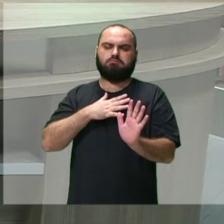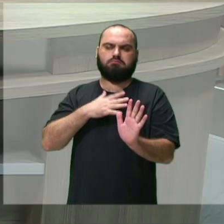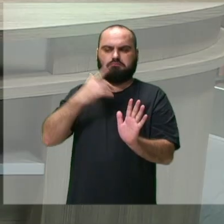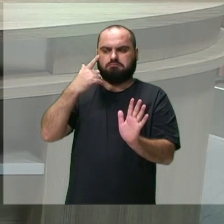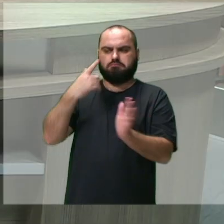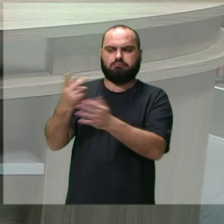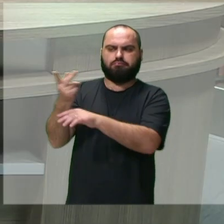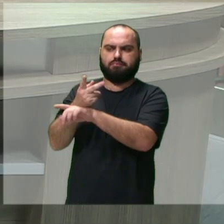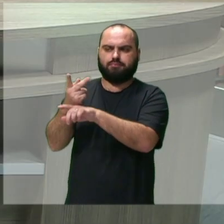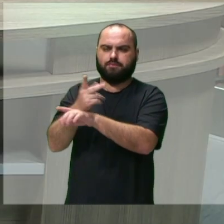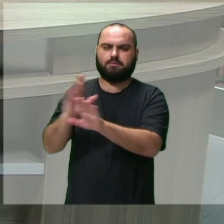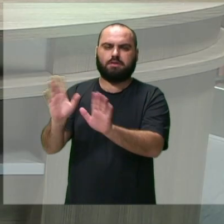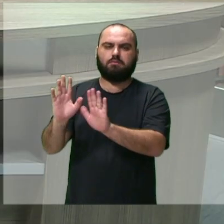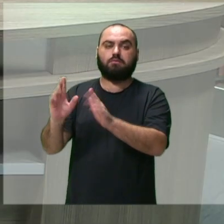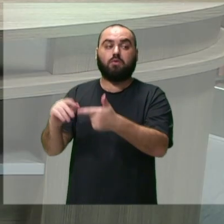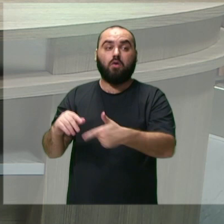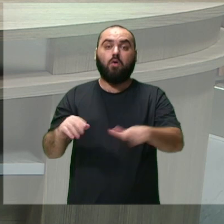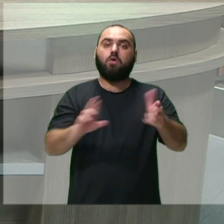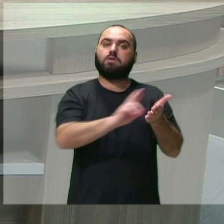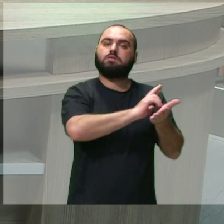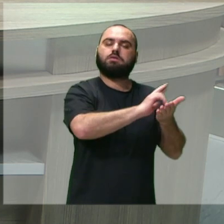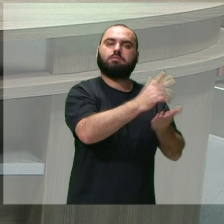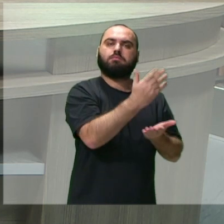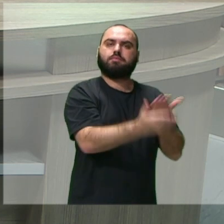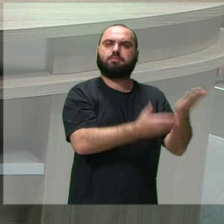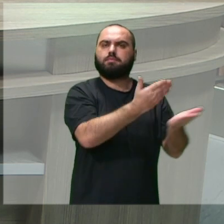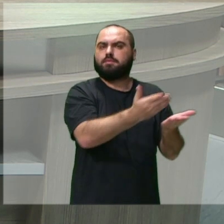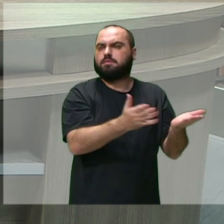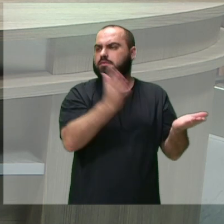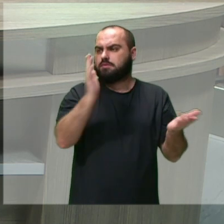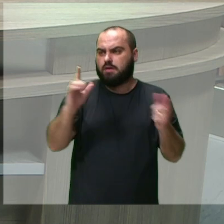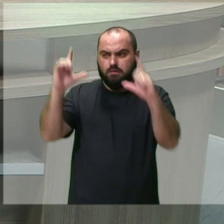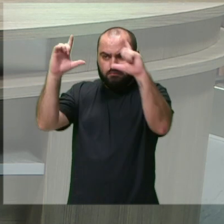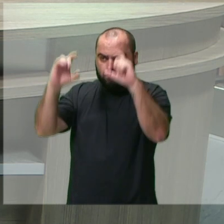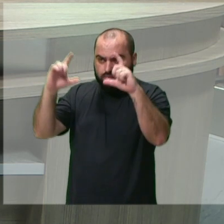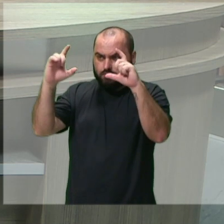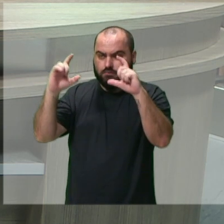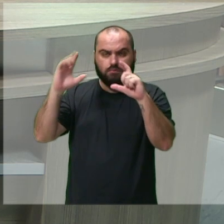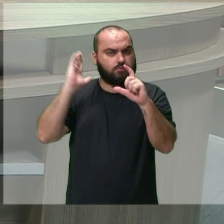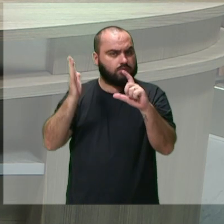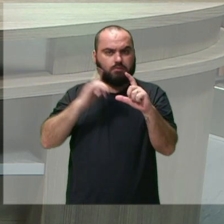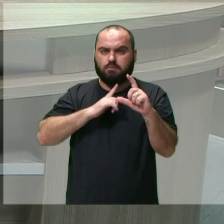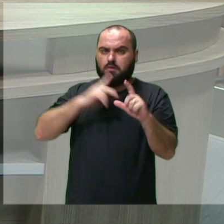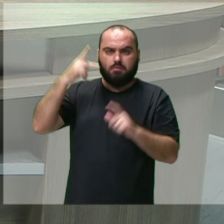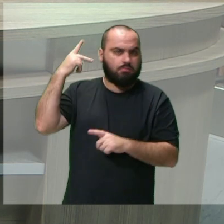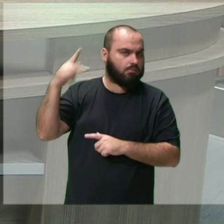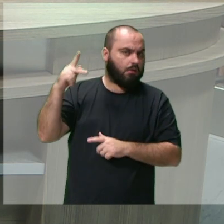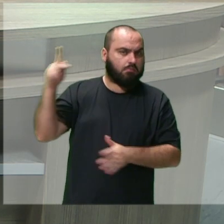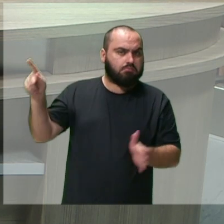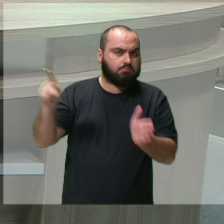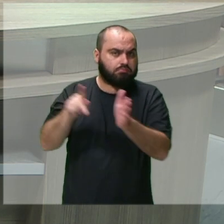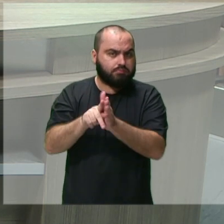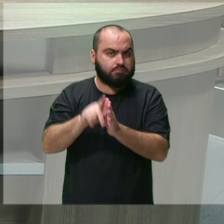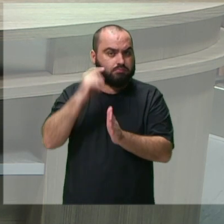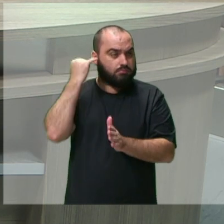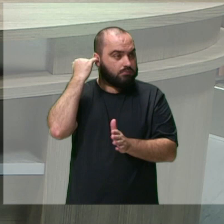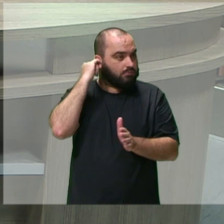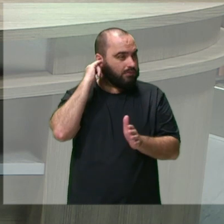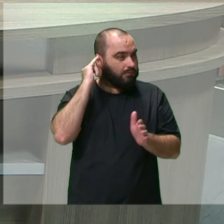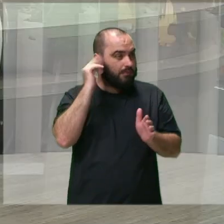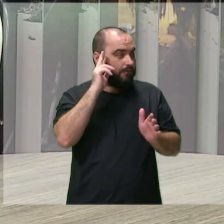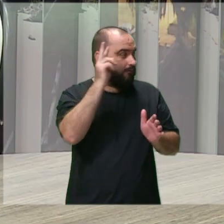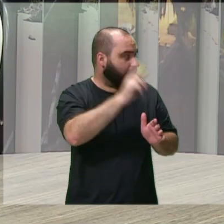formas de tratamento. Penso, a realidade já está aí, a fotografia também já cumpre o seu papel. E aí, quando eu trabalho, pego um